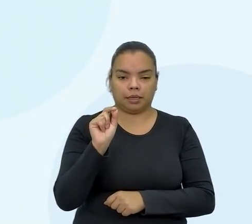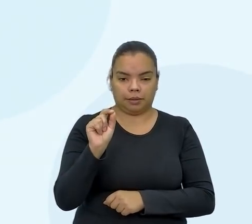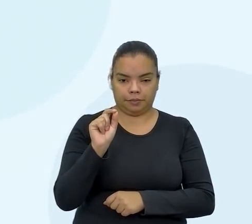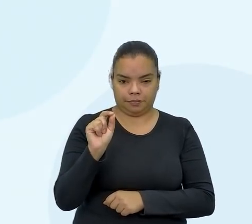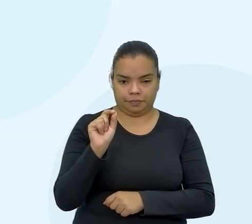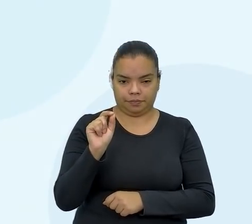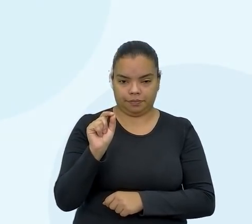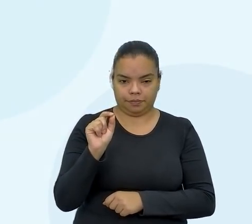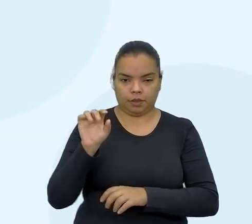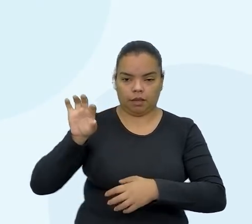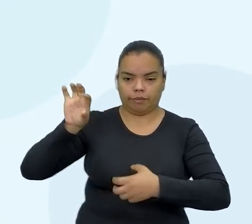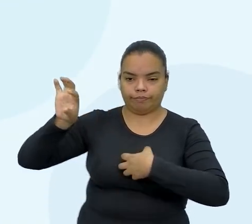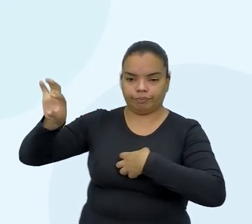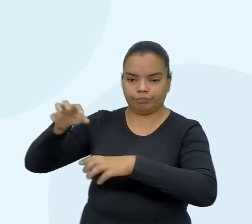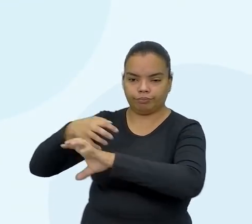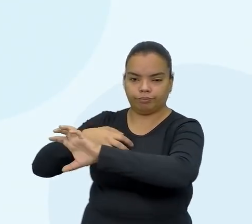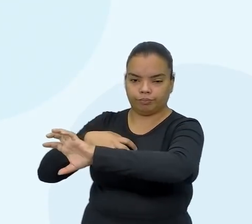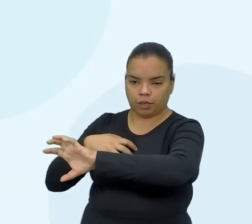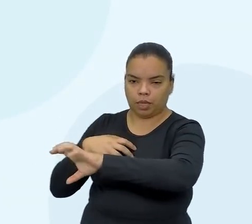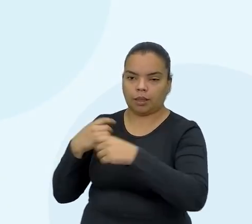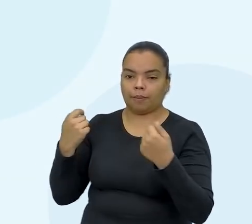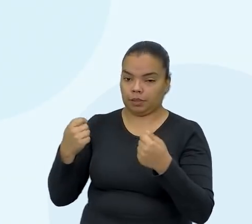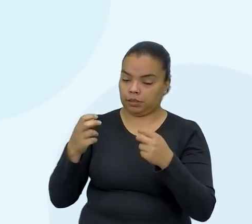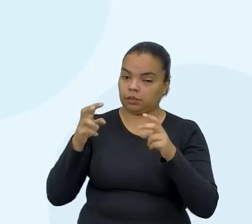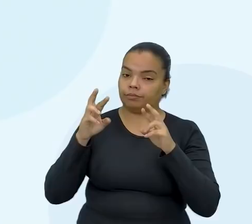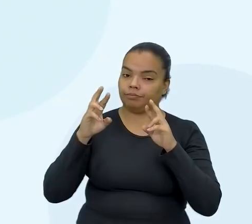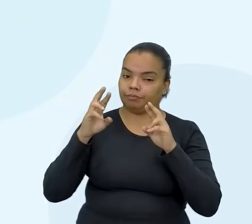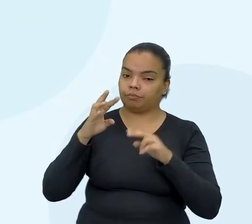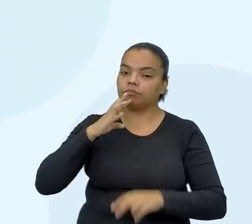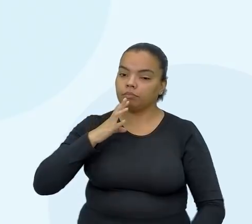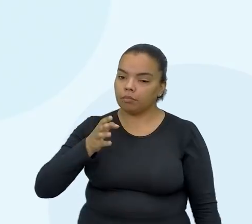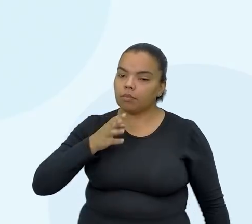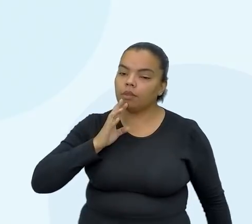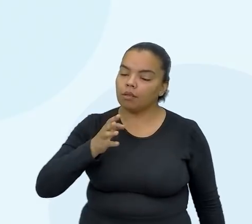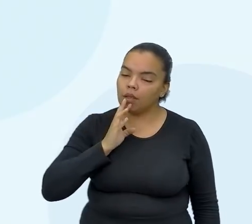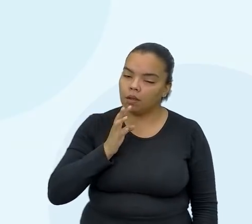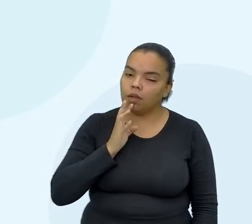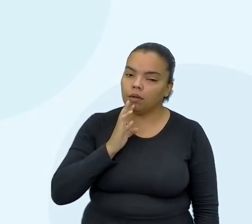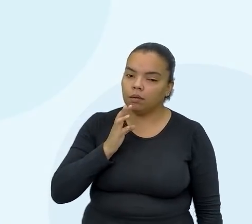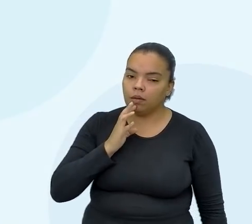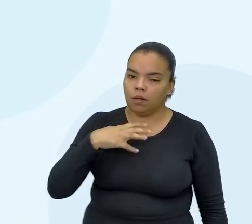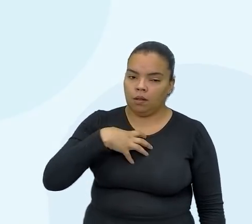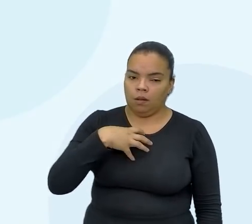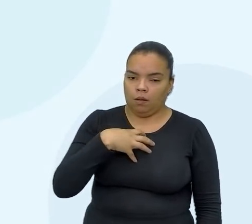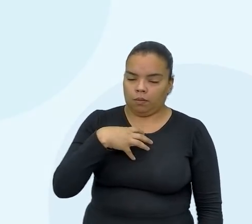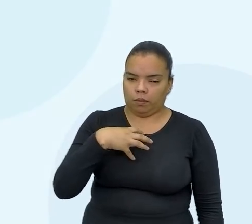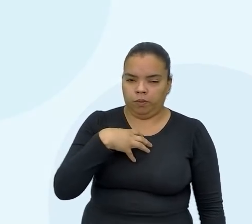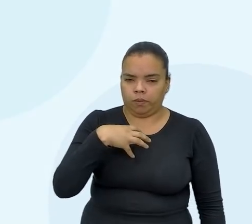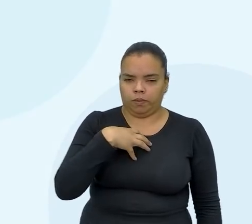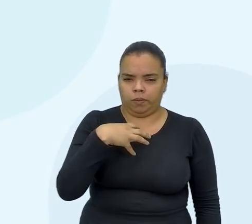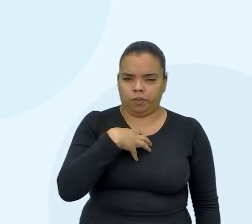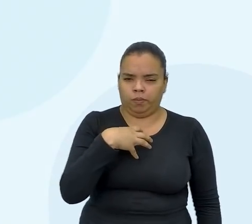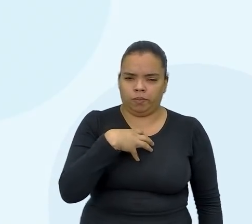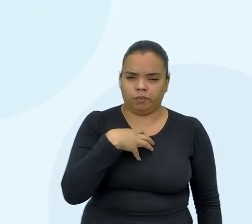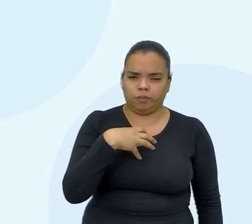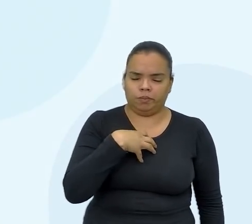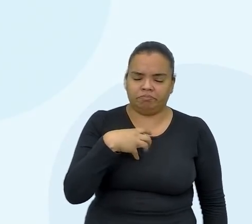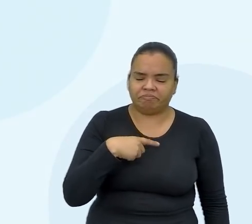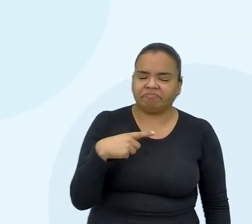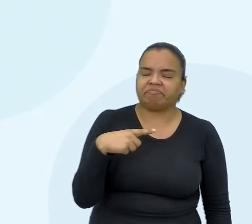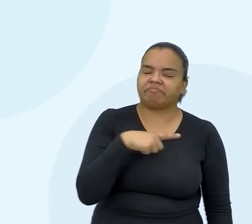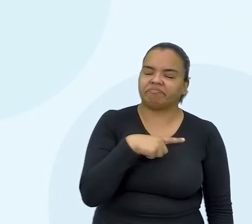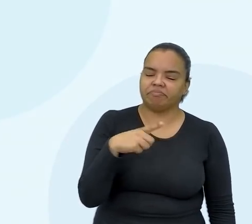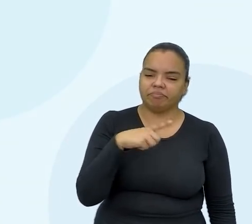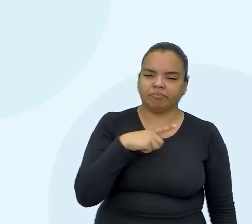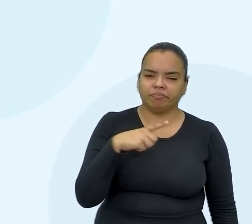empático tem a ver com o reconhecimento dos sentimentos daqueles que estão envolvidos na situação, o reconhecimento de que existem